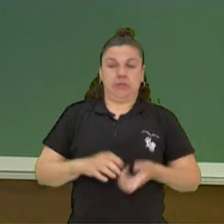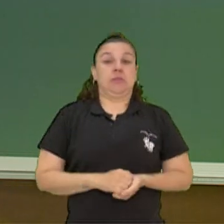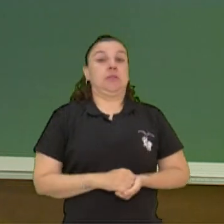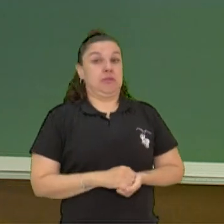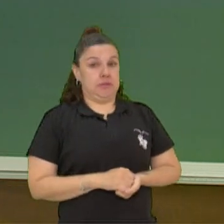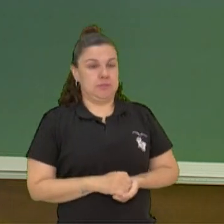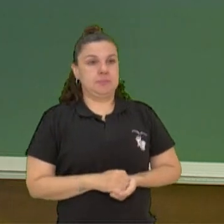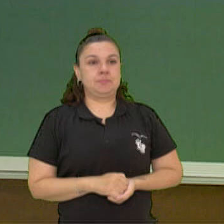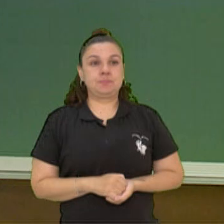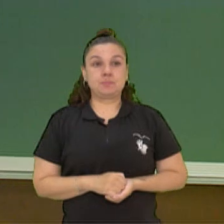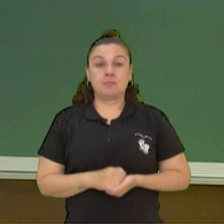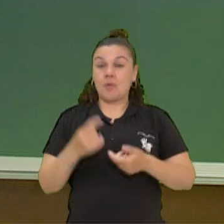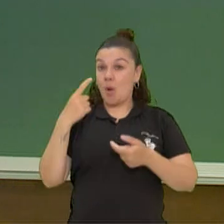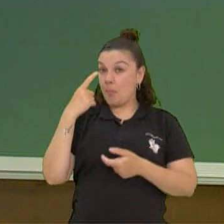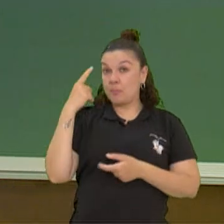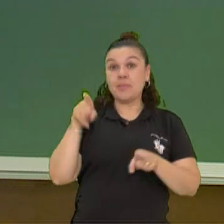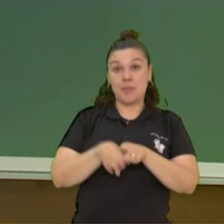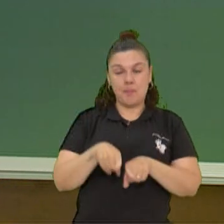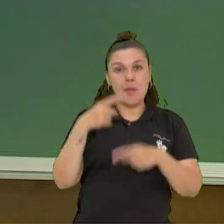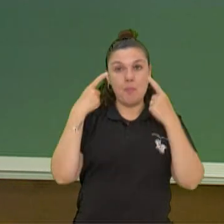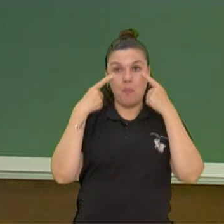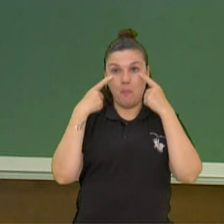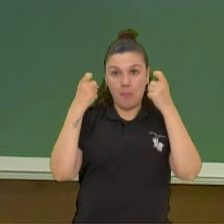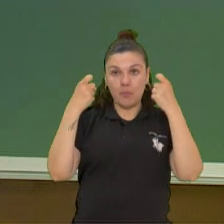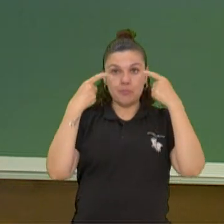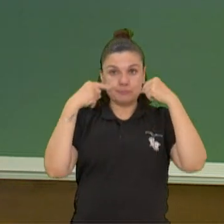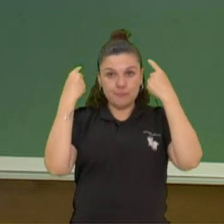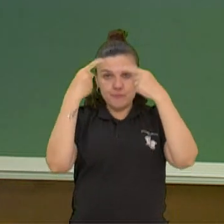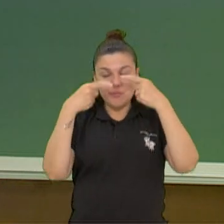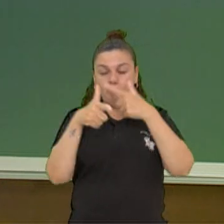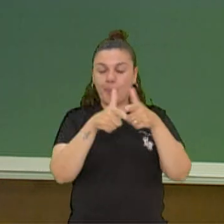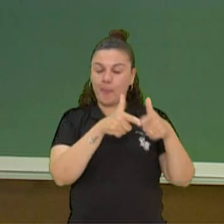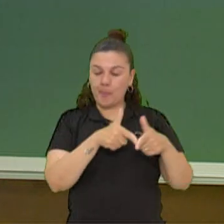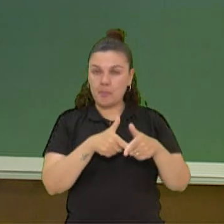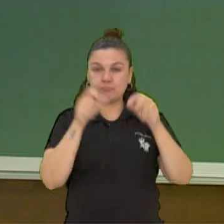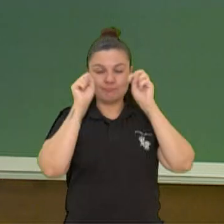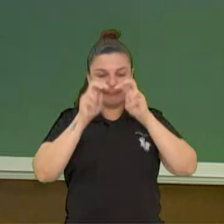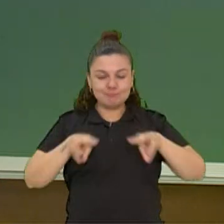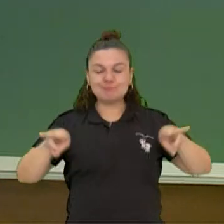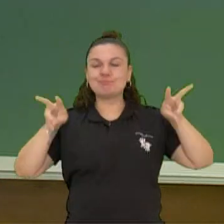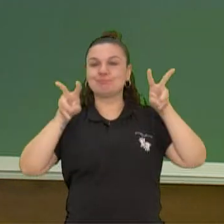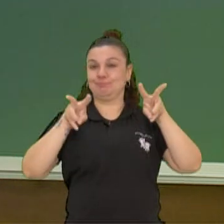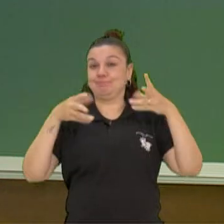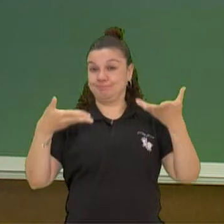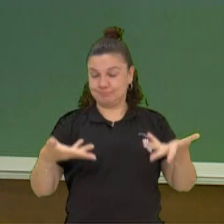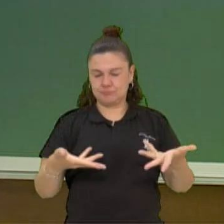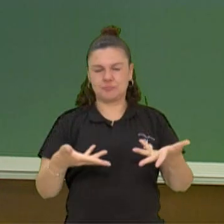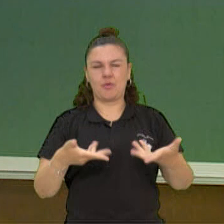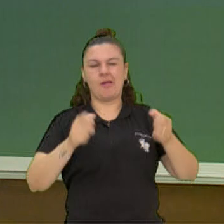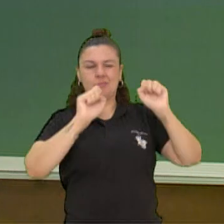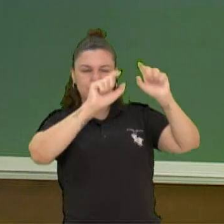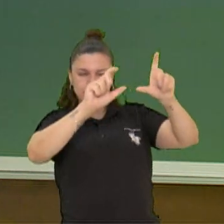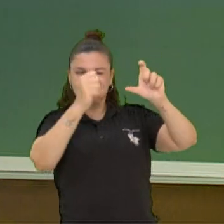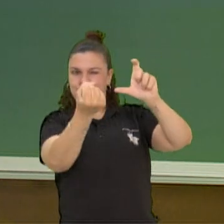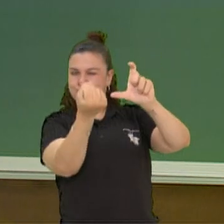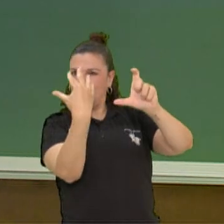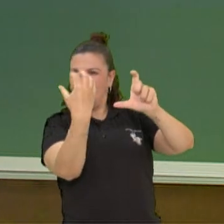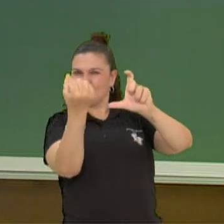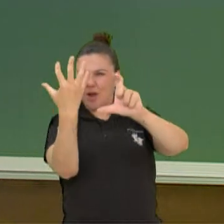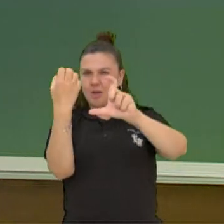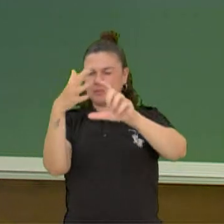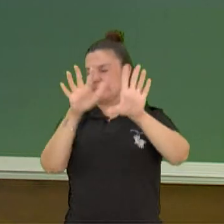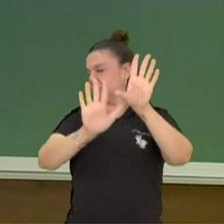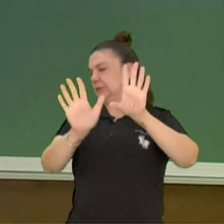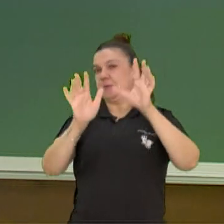barulhento, Poluição visual, também temos muito nas áreas urbanas, as propagandas, placas de comércios